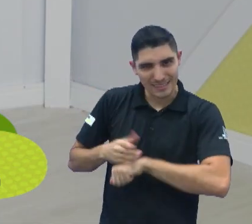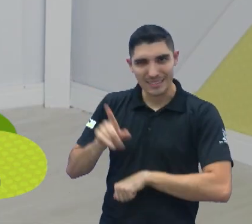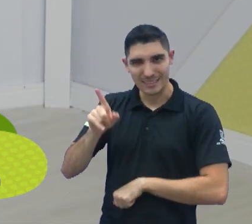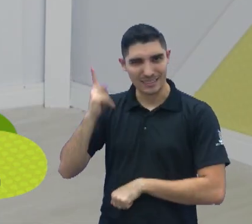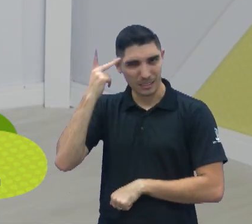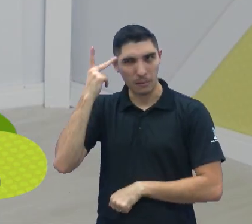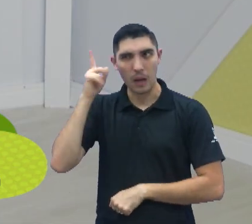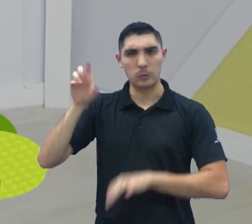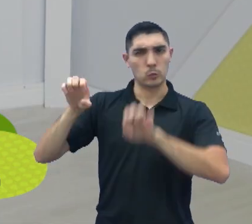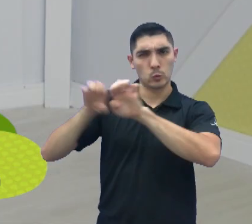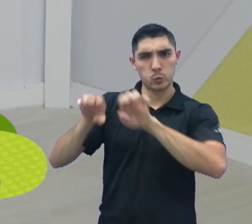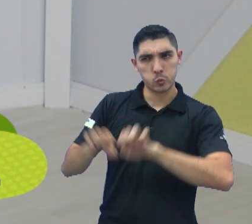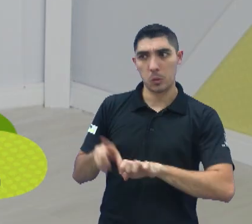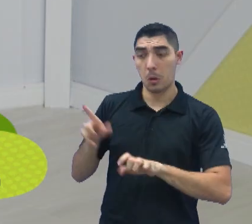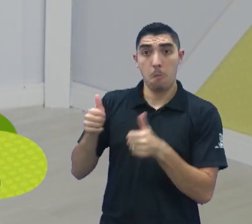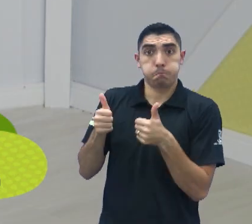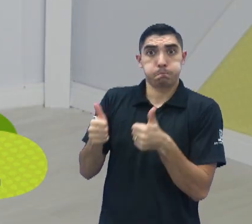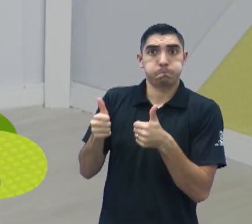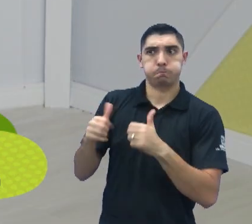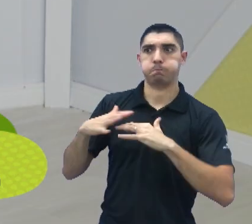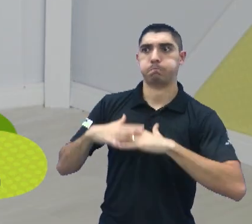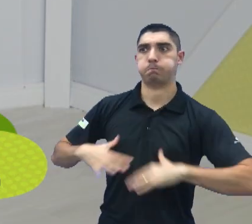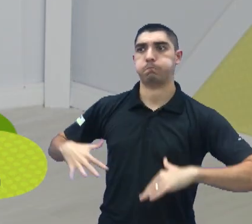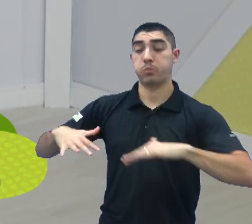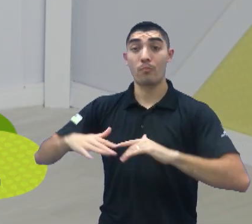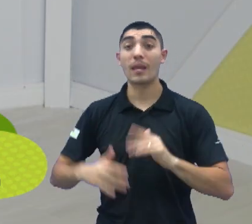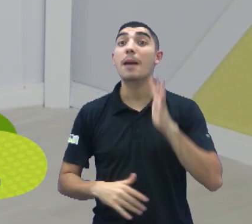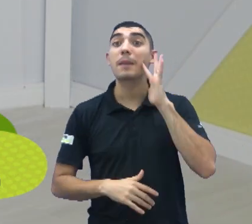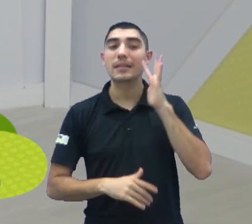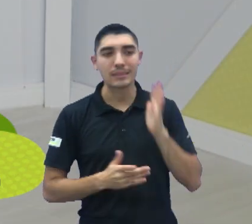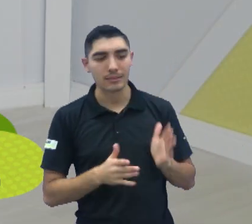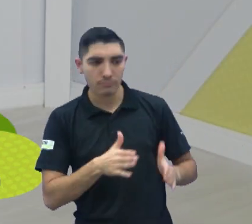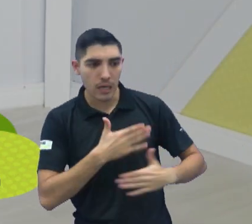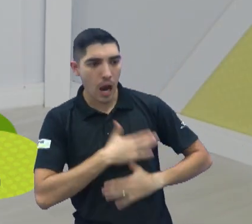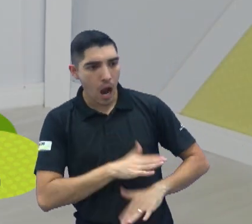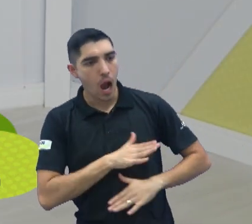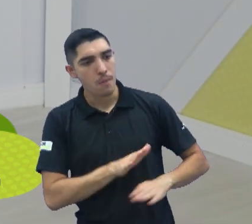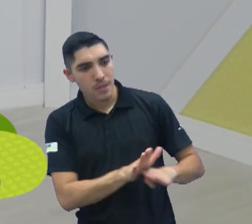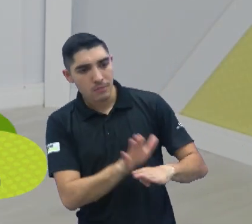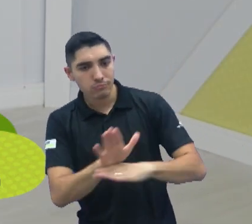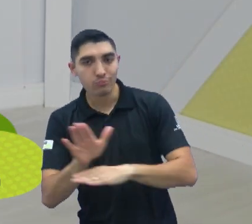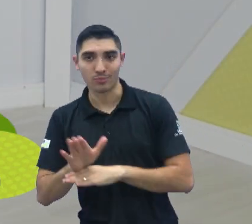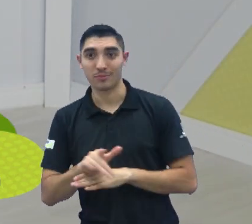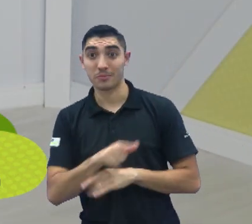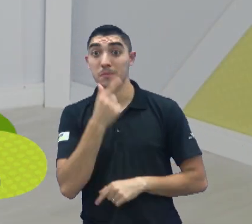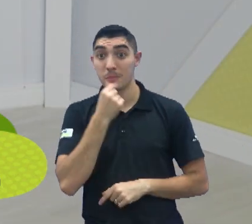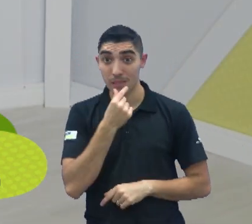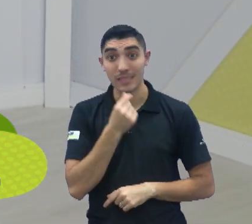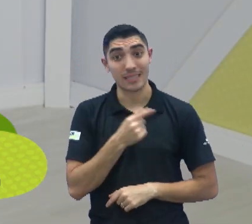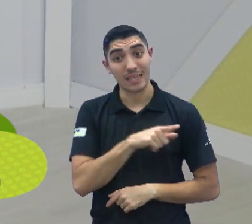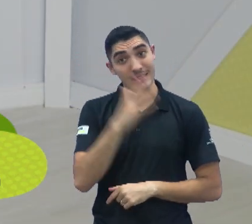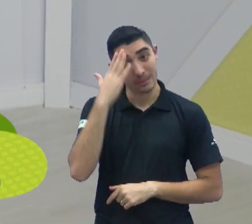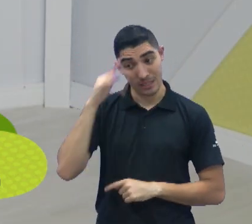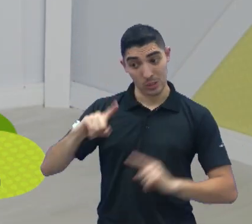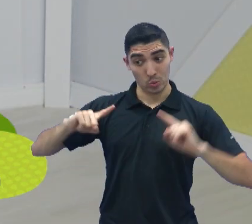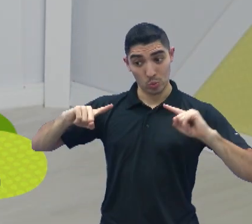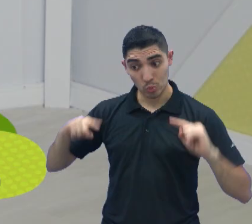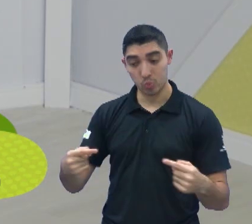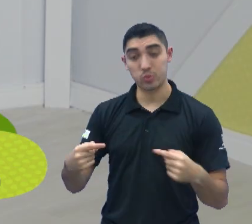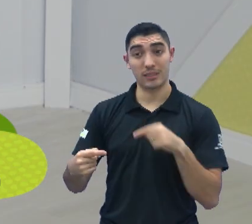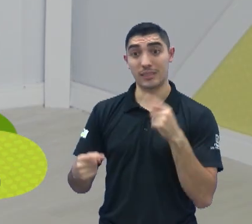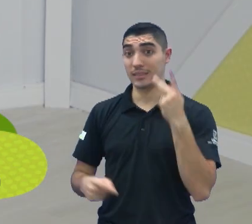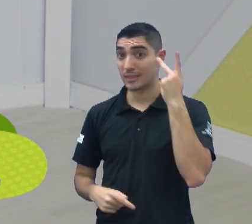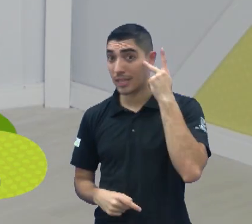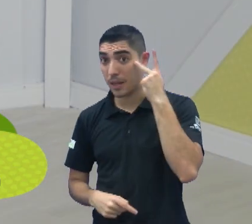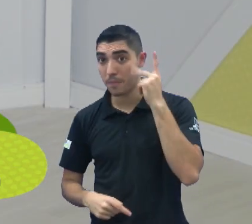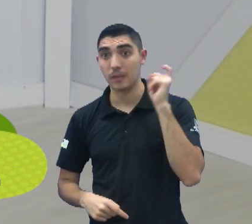como o próprio Flávio falou, você tem que controlar tudo isso, porque tem um jogo em disputa, que é contra o São Paulo, que vai jogar em casa, também tem a